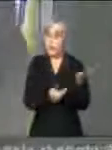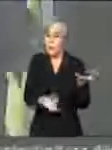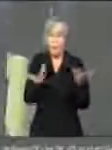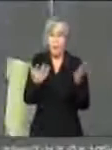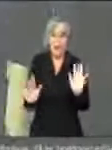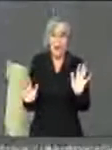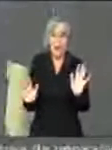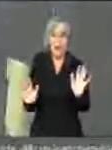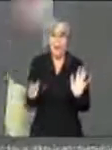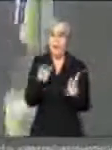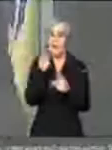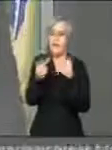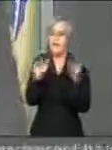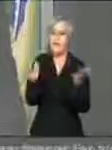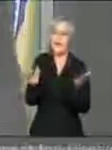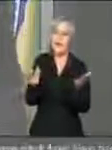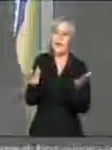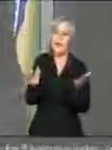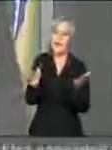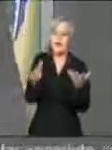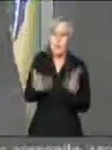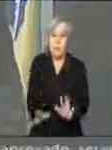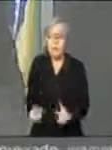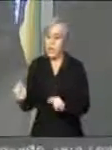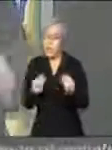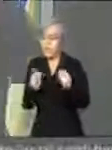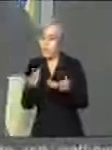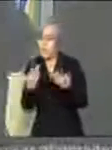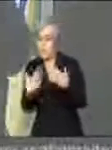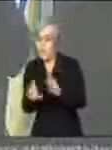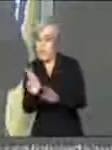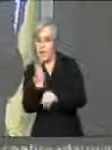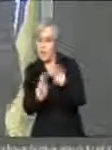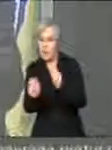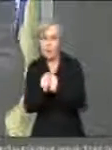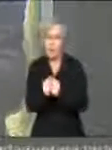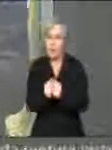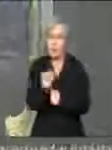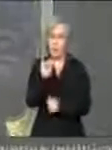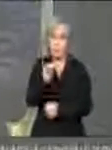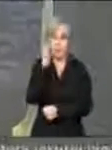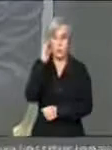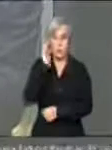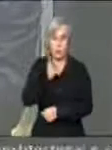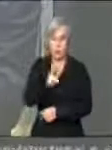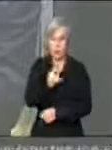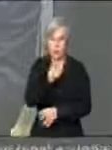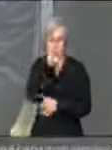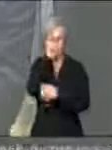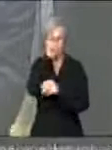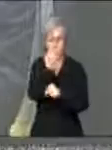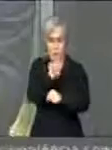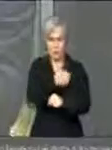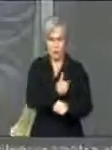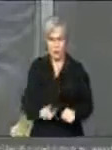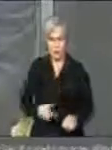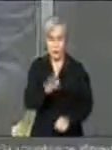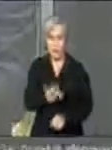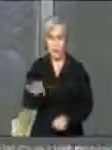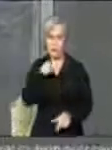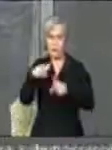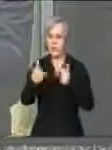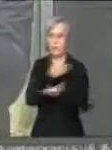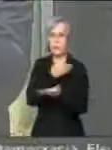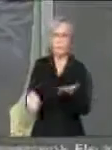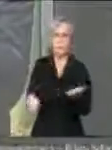dizer ojeriza do Partido dos Trabalhadores. Com Dilma do poder, a aflição com o desemprego